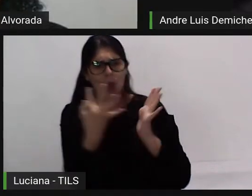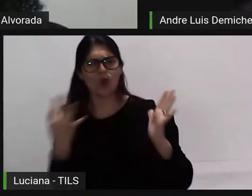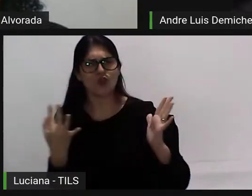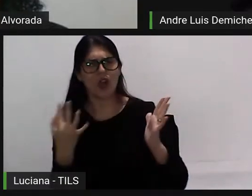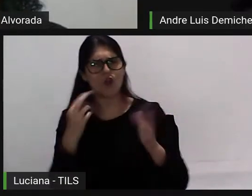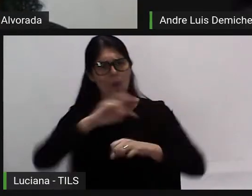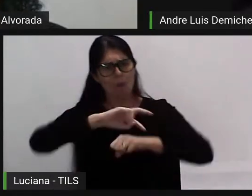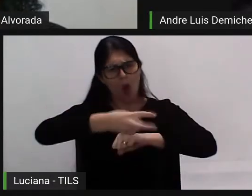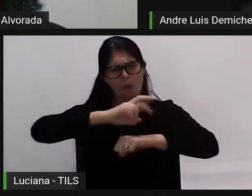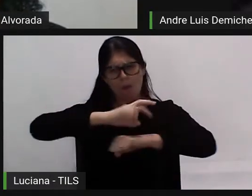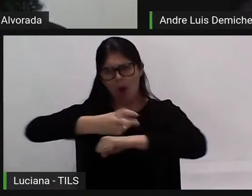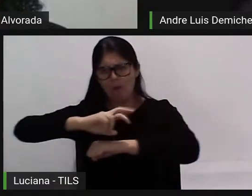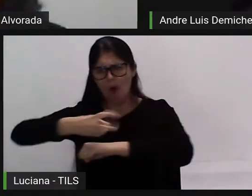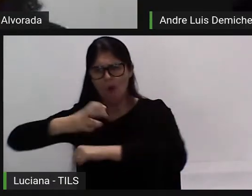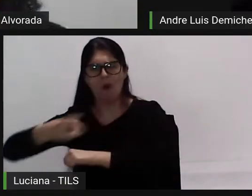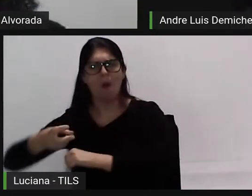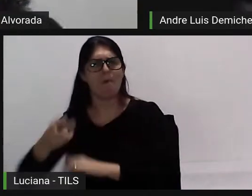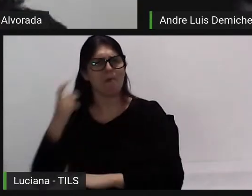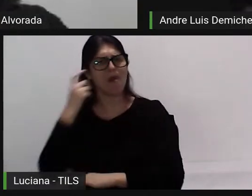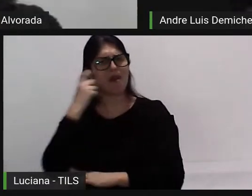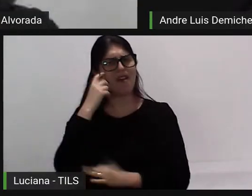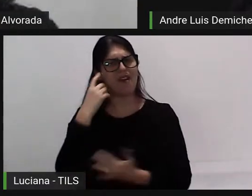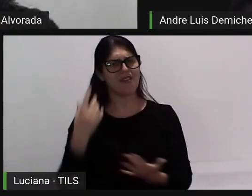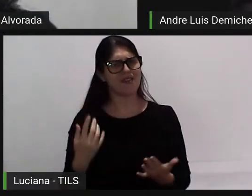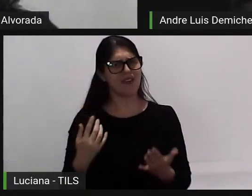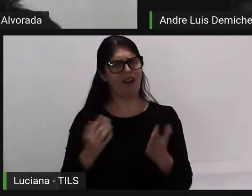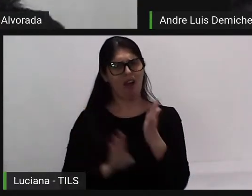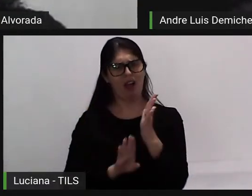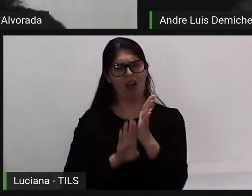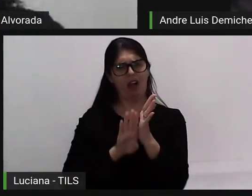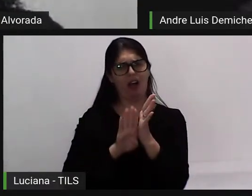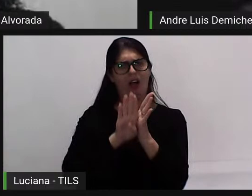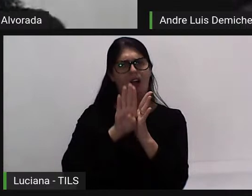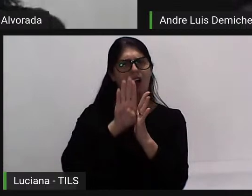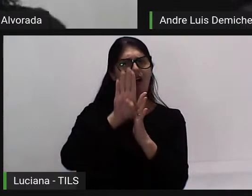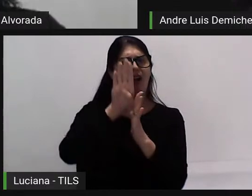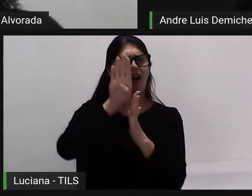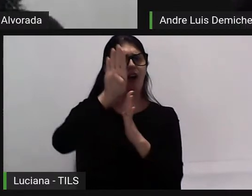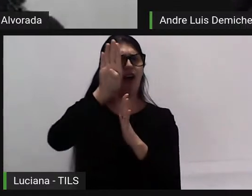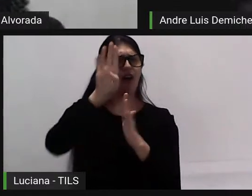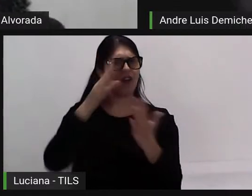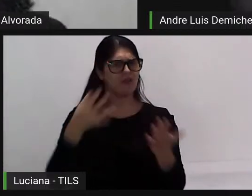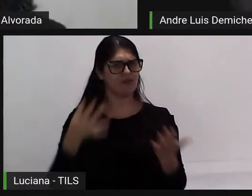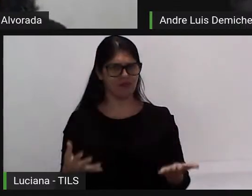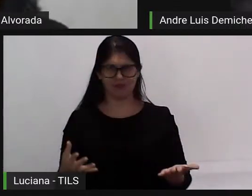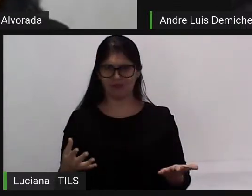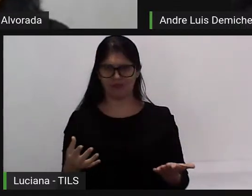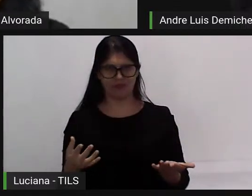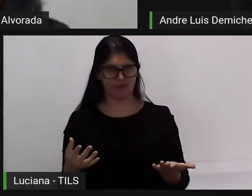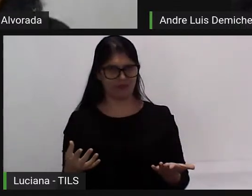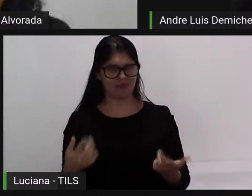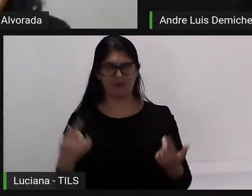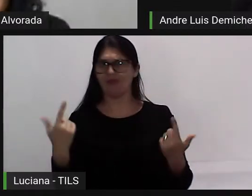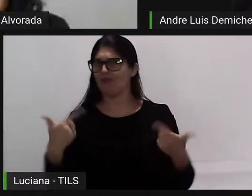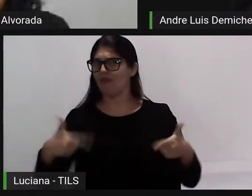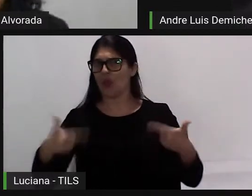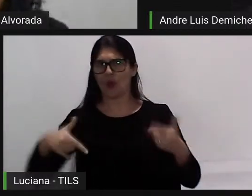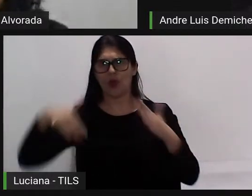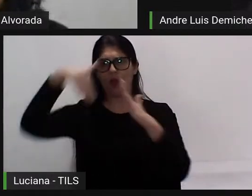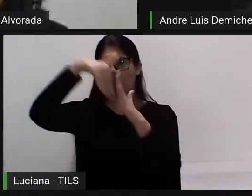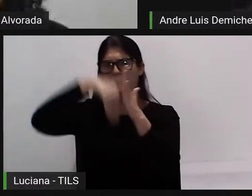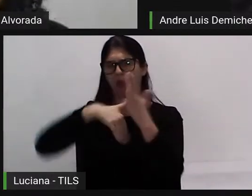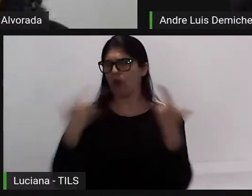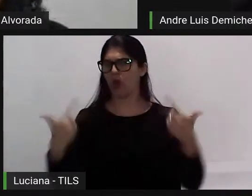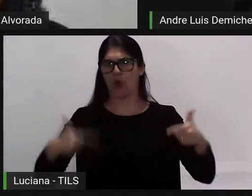diminuindo, mas diminuindo em que patamar? Num patamar extremamente elevado, não é? Ah, estamos com um patamar extremamente baixo e contaminação baixa.